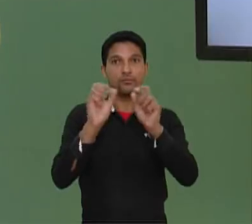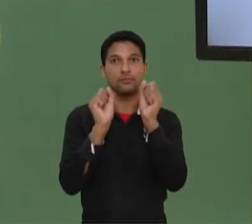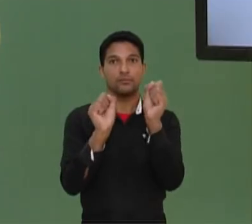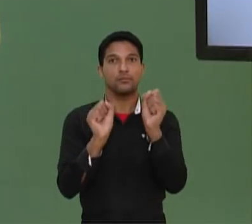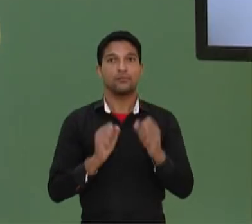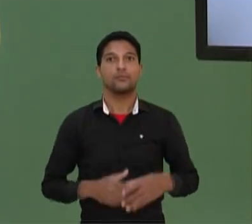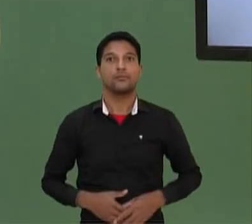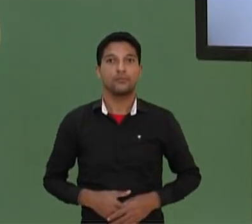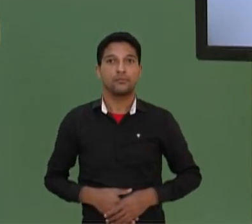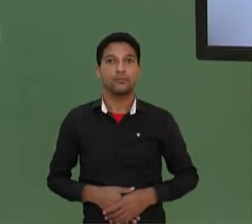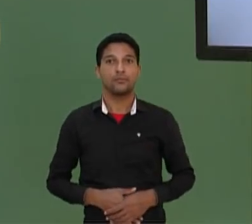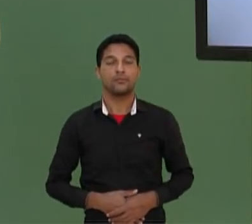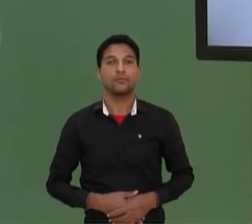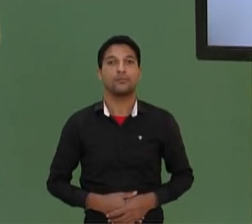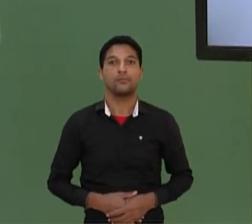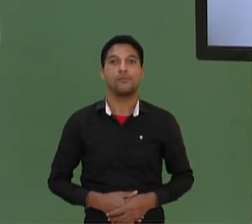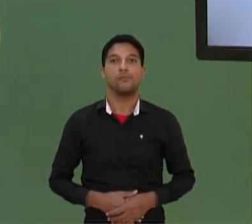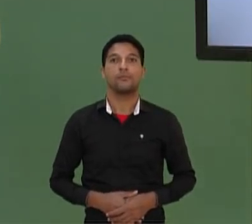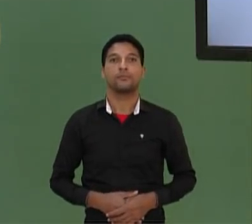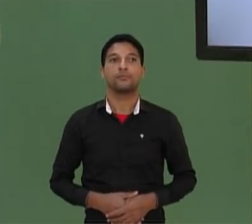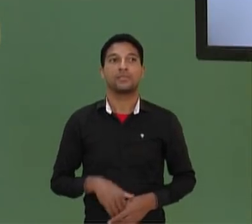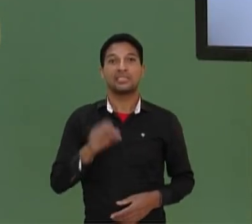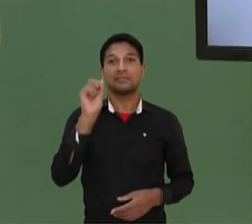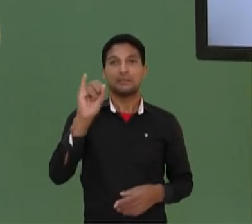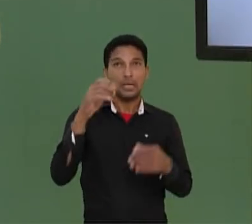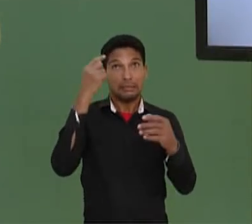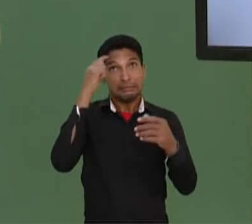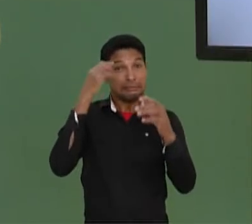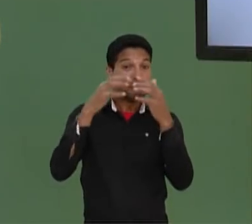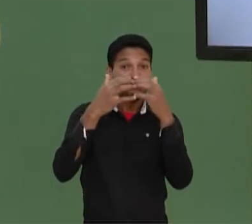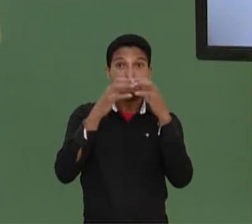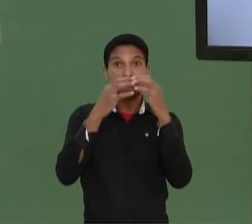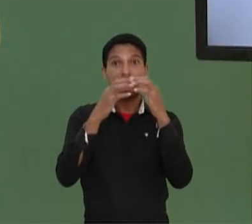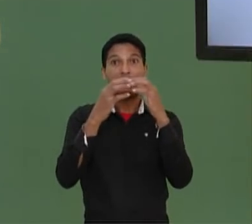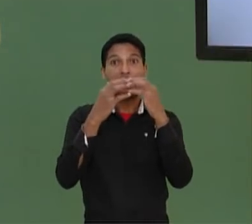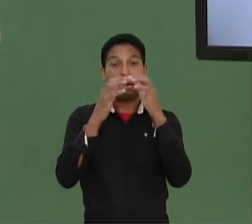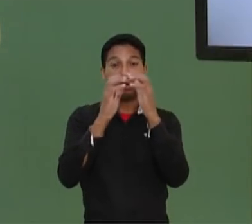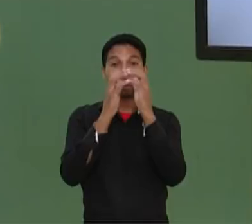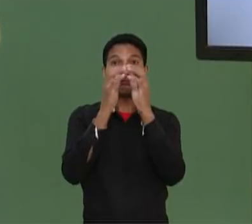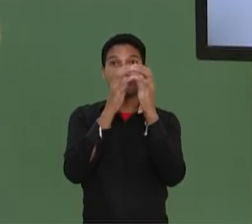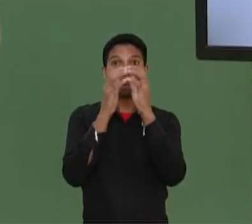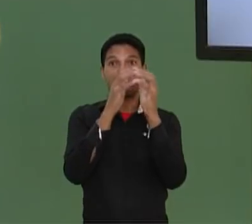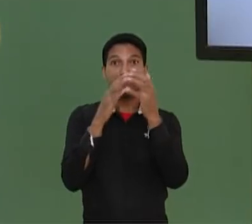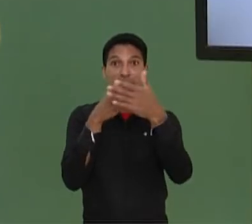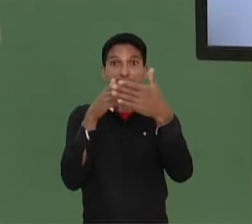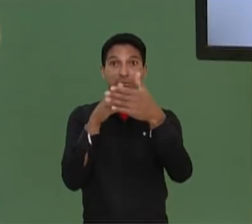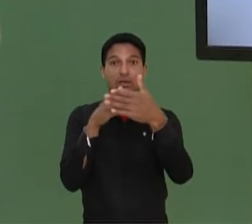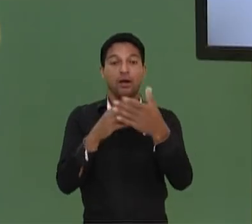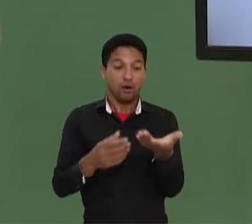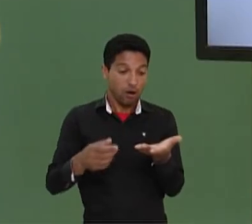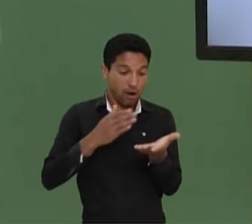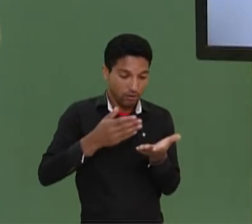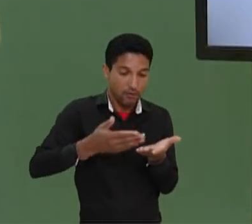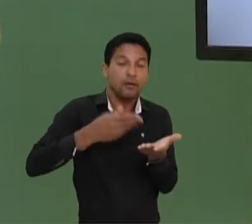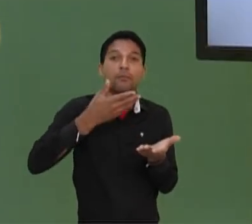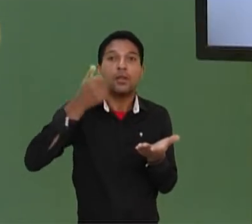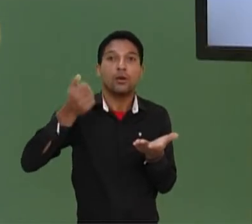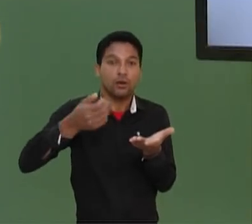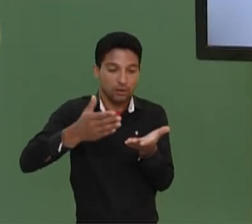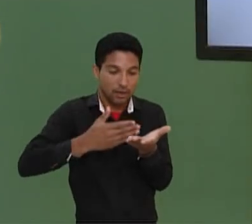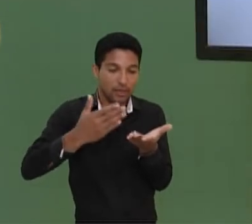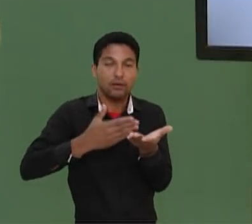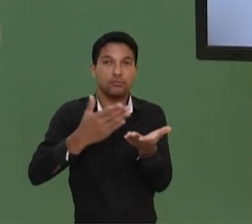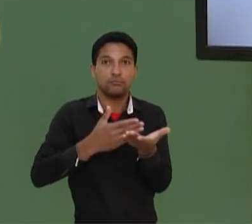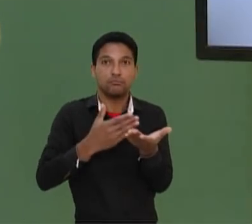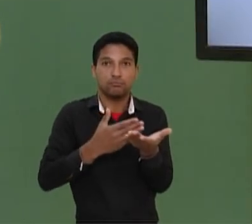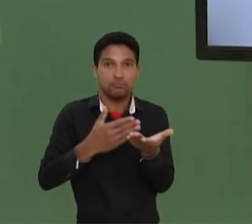é 0. Certo? Então, se você não sabe fazer de cabeça, tudo bem, faz a continha. O importante é você fazer certo. De cabeça ou